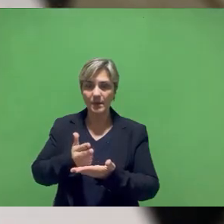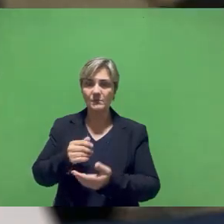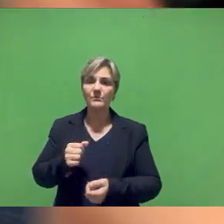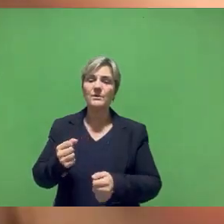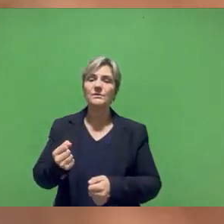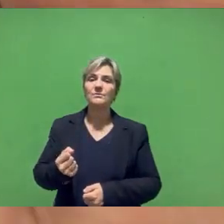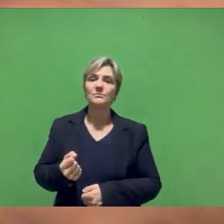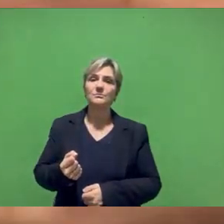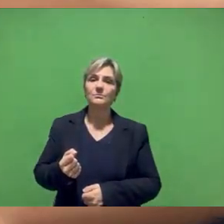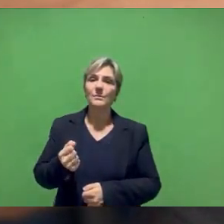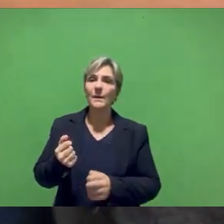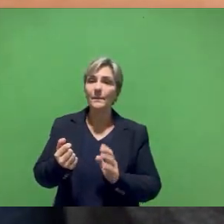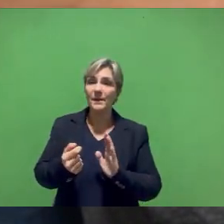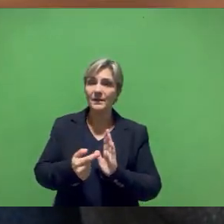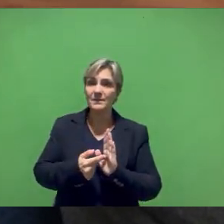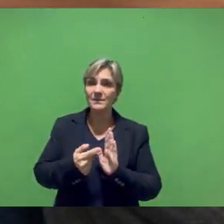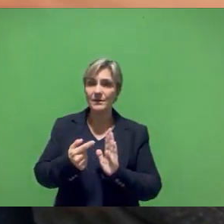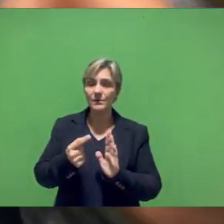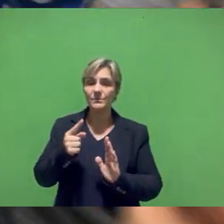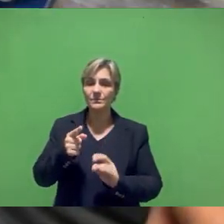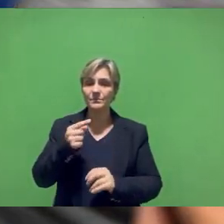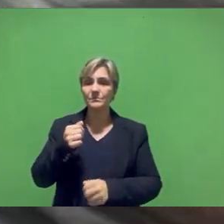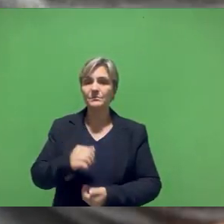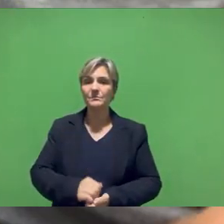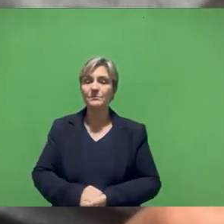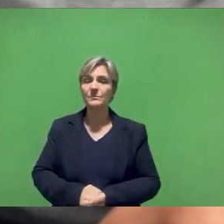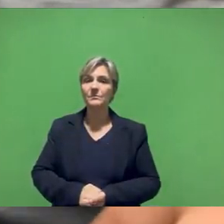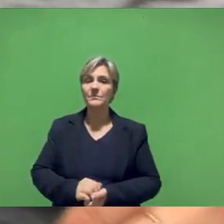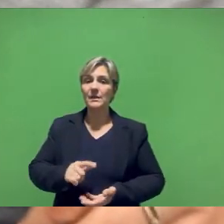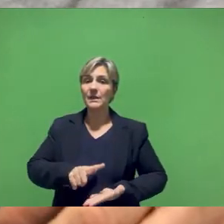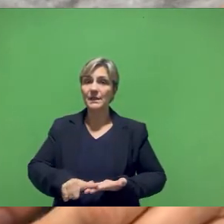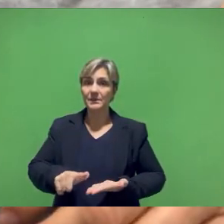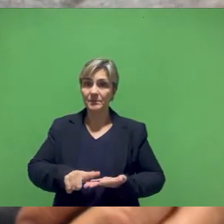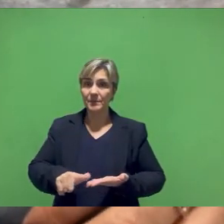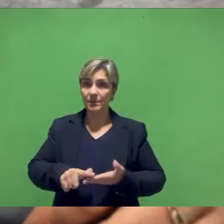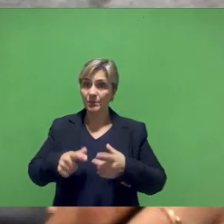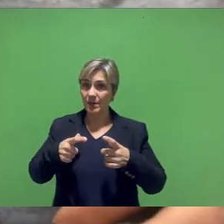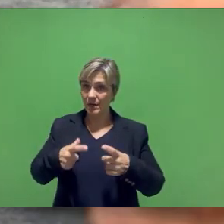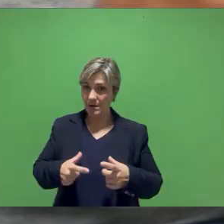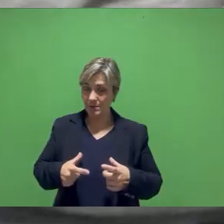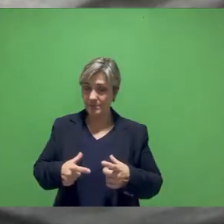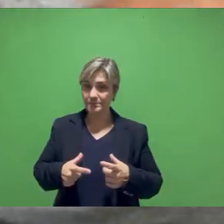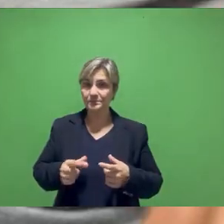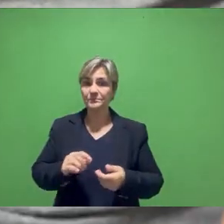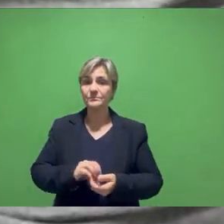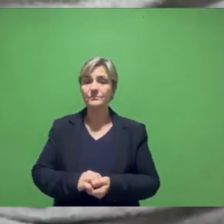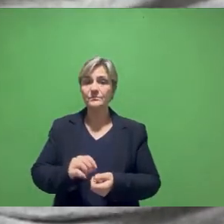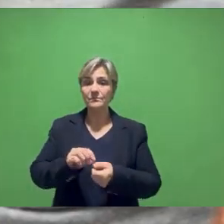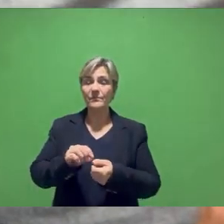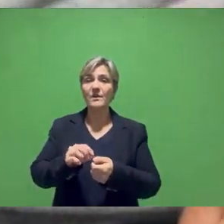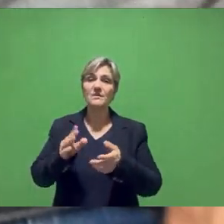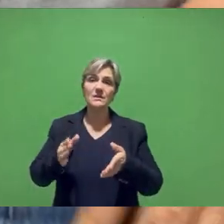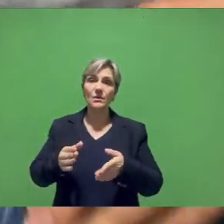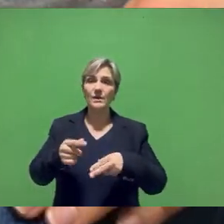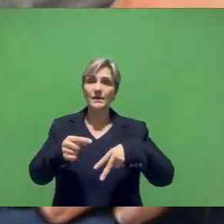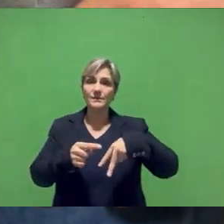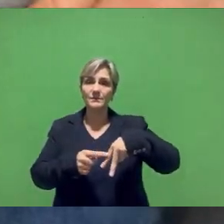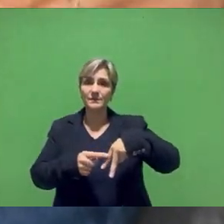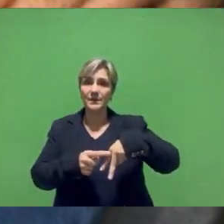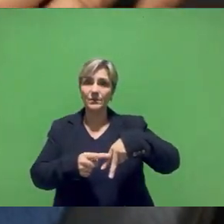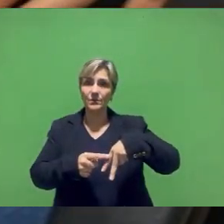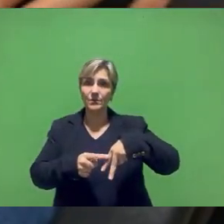Feito essa marcação, é a limpeza do local. Vou fazer agora na coxa,